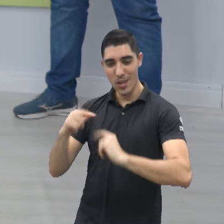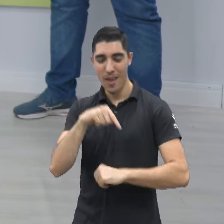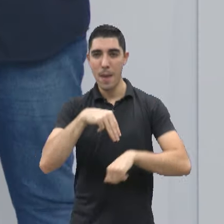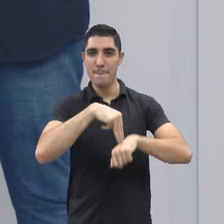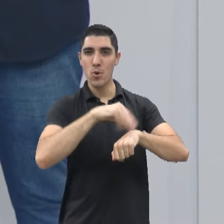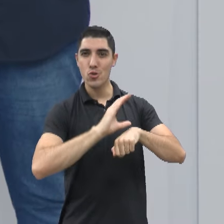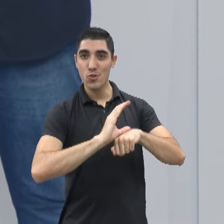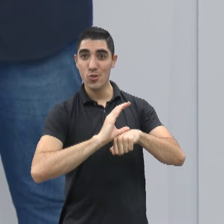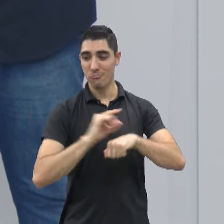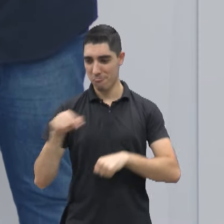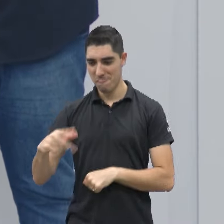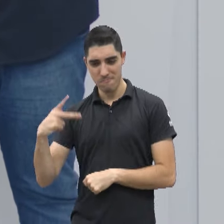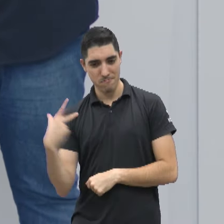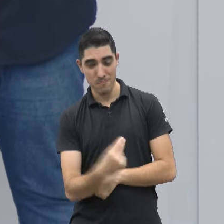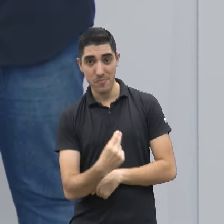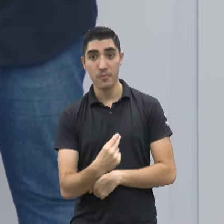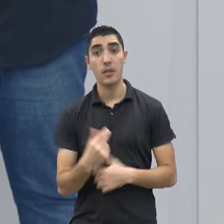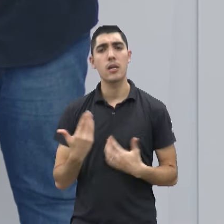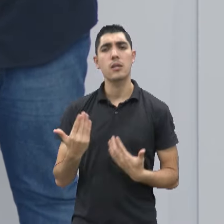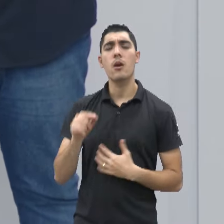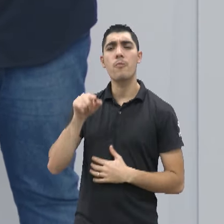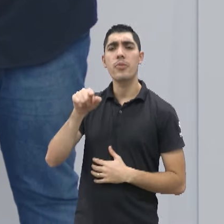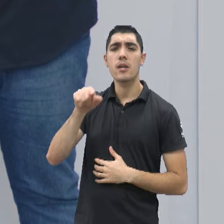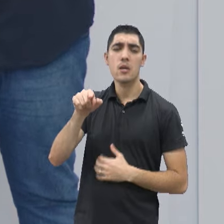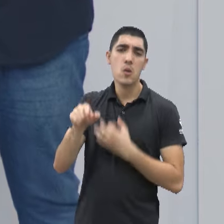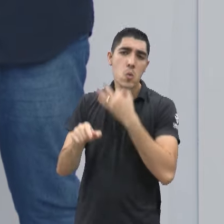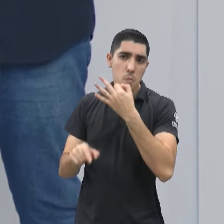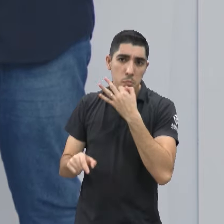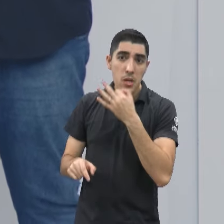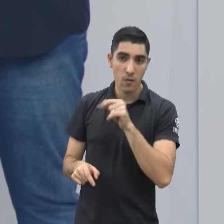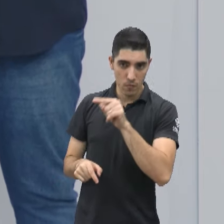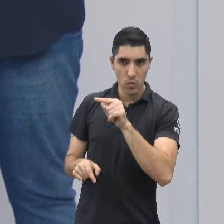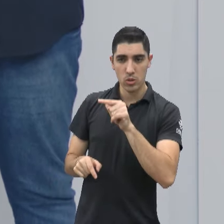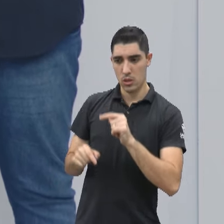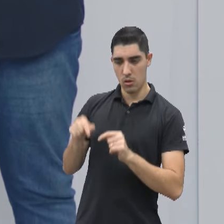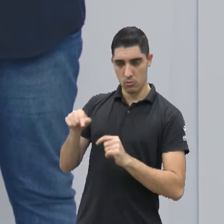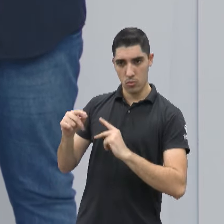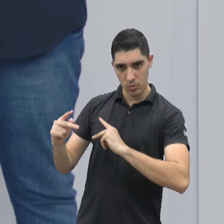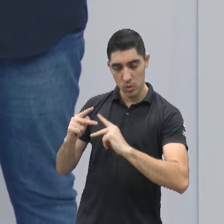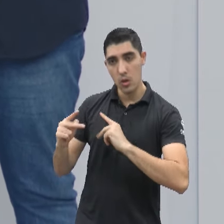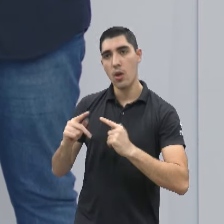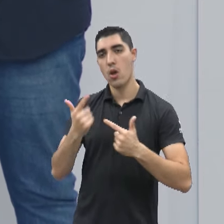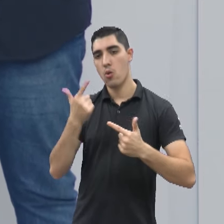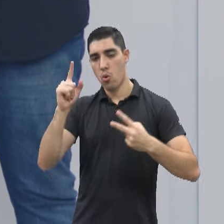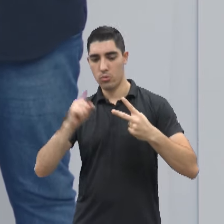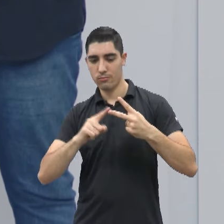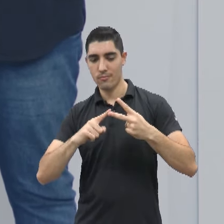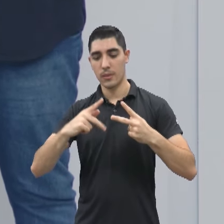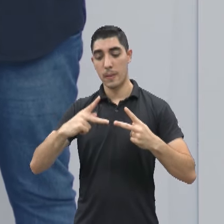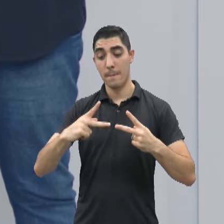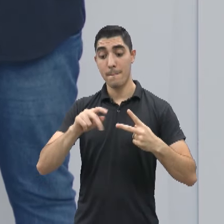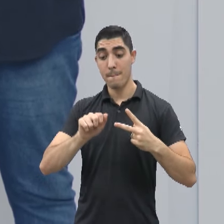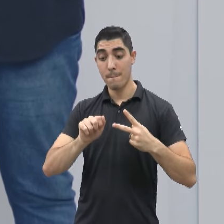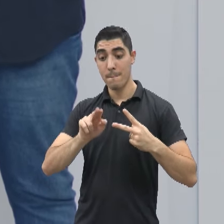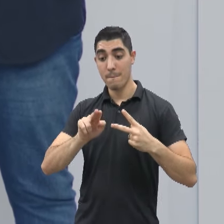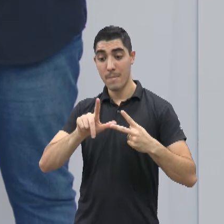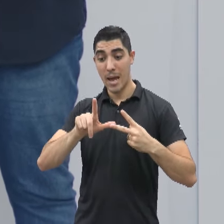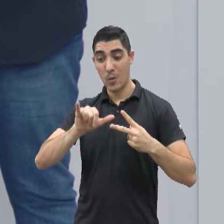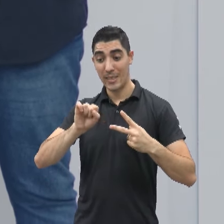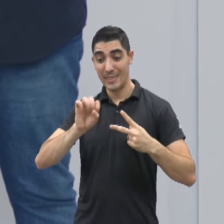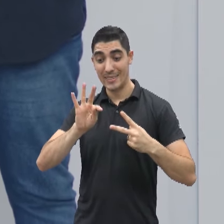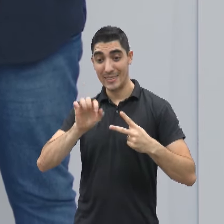Mas você e o paulistano, você, Regis Marrelli, o time do São José e o paulistano, já tem uma história de final de Campeonato